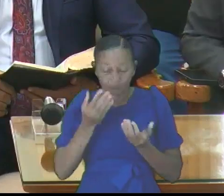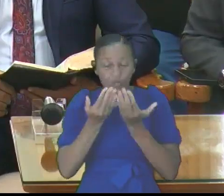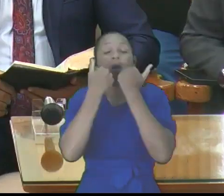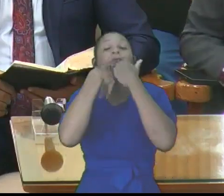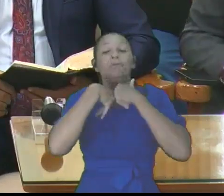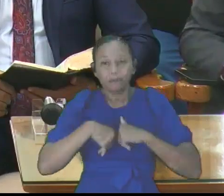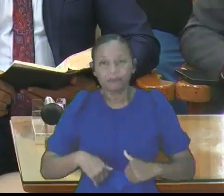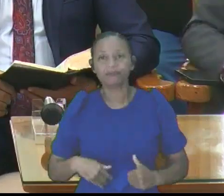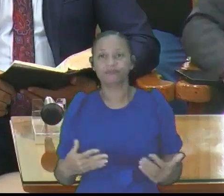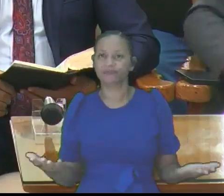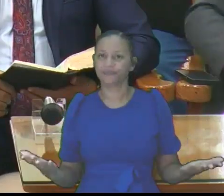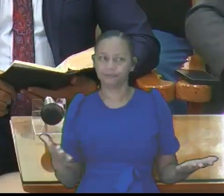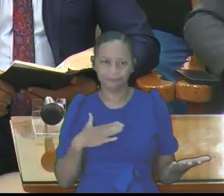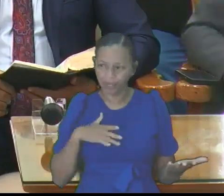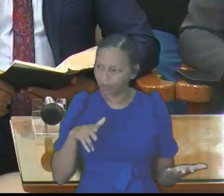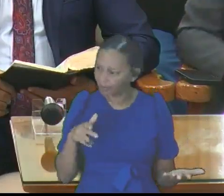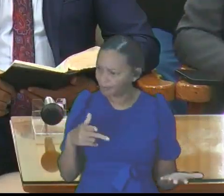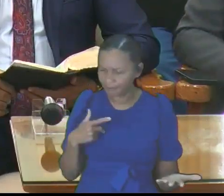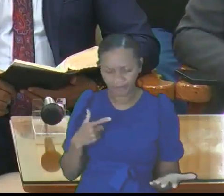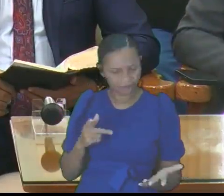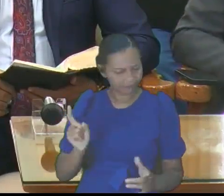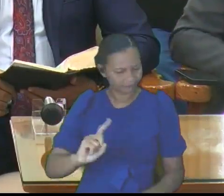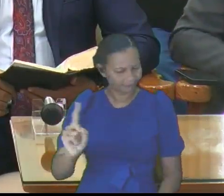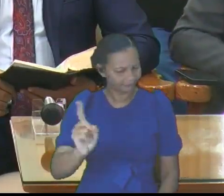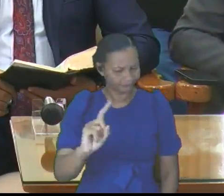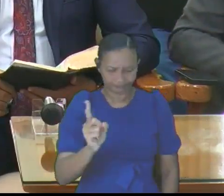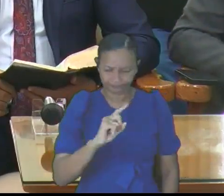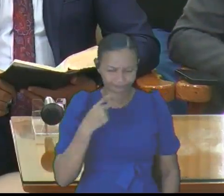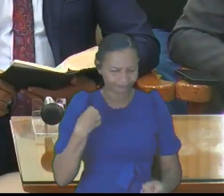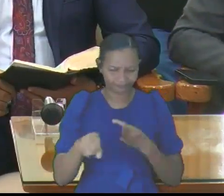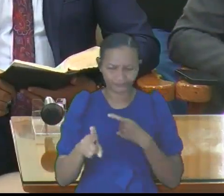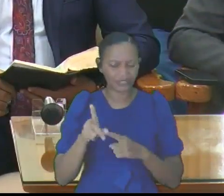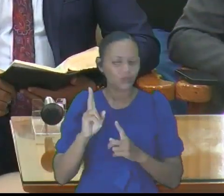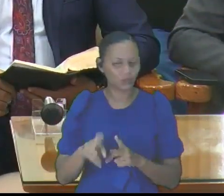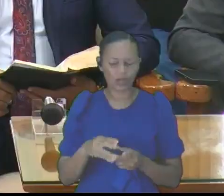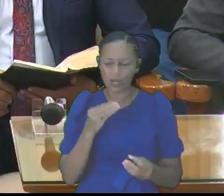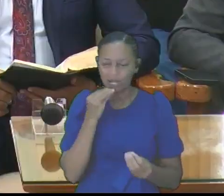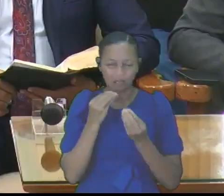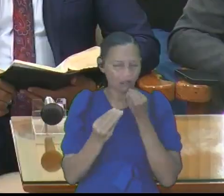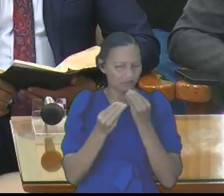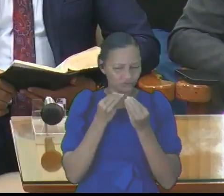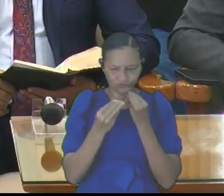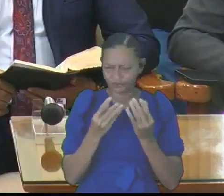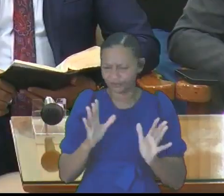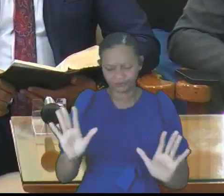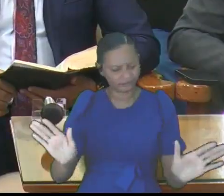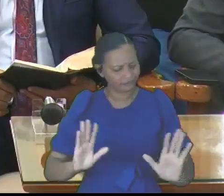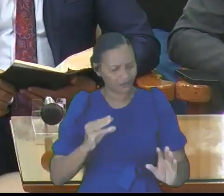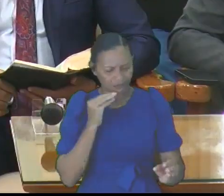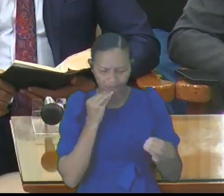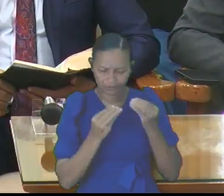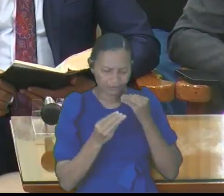blum. Meu irmão, serve não serve não. É um lanche, isso não é ceia, isso é lanche.